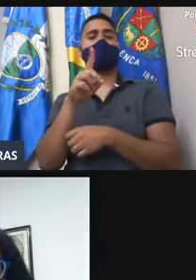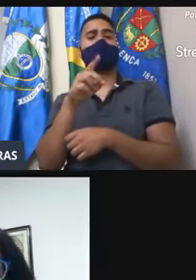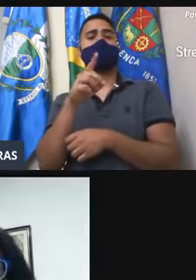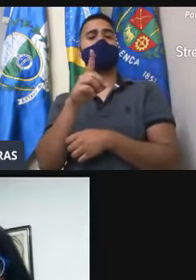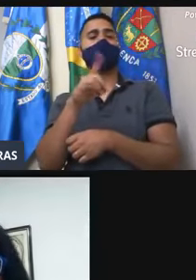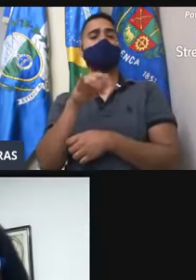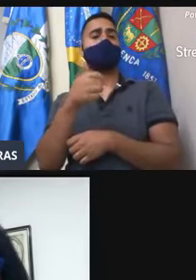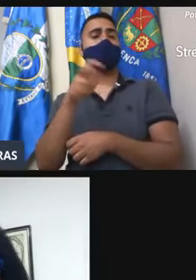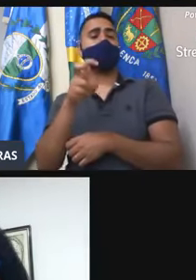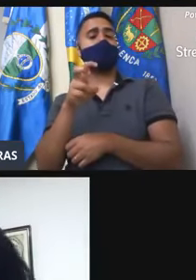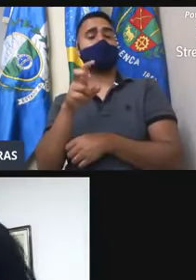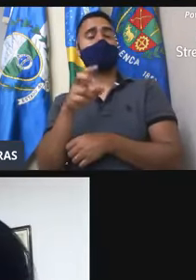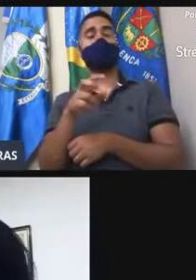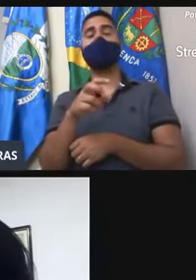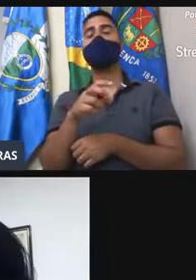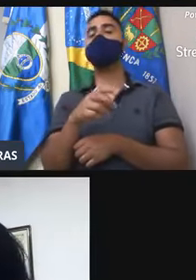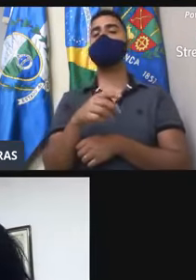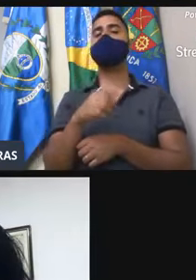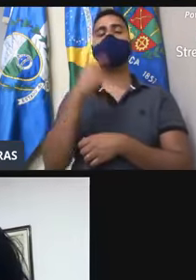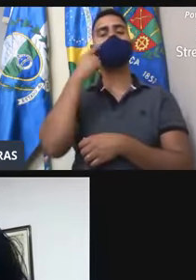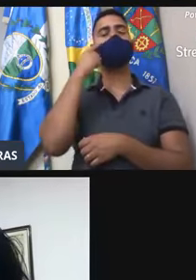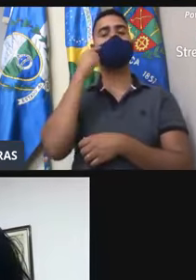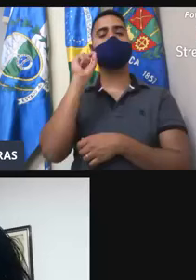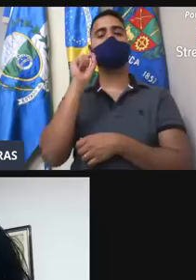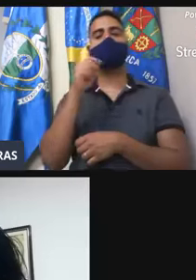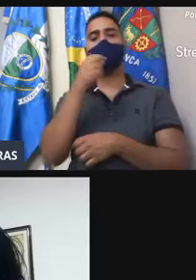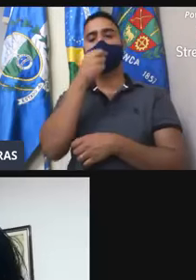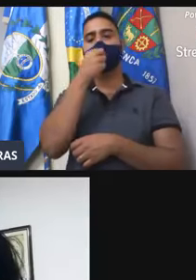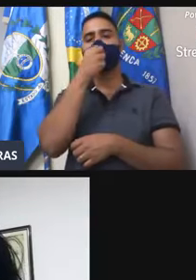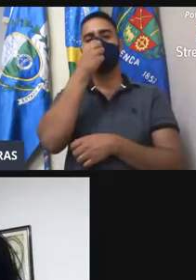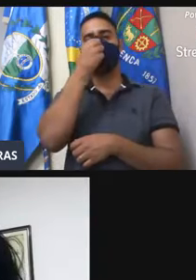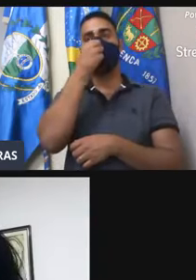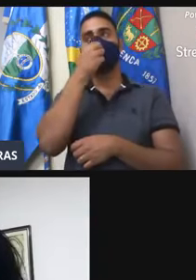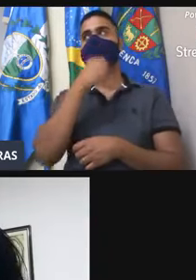semana. Eu vi a senhora falando aí, né, que está vedado, né, a